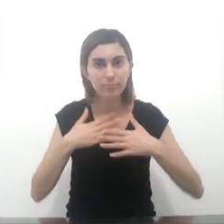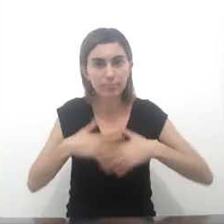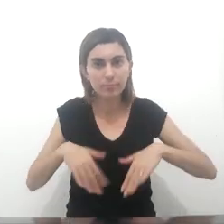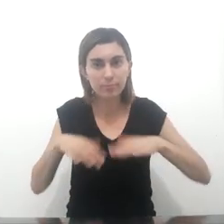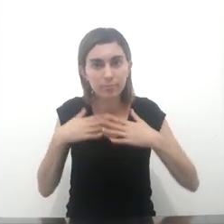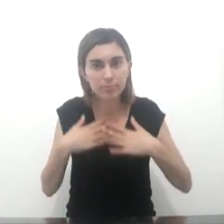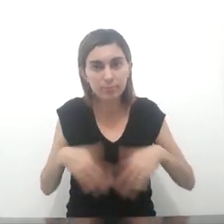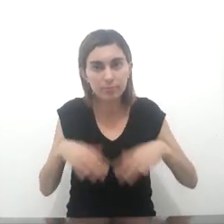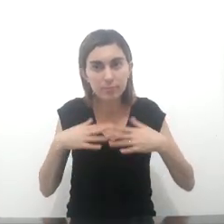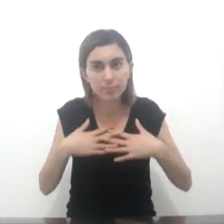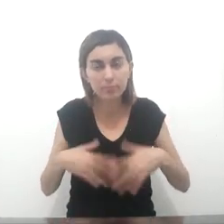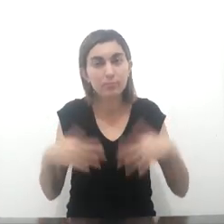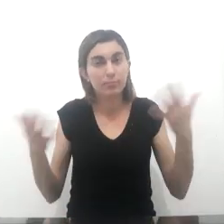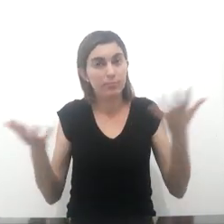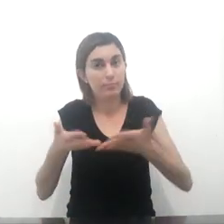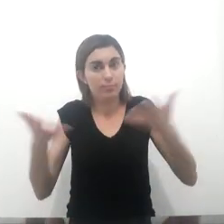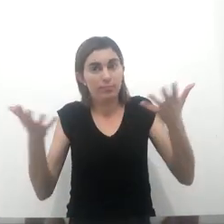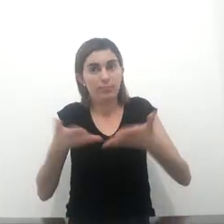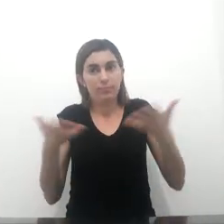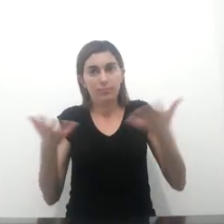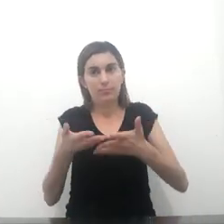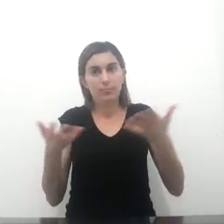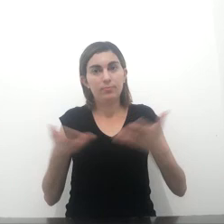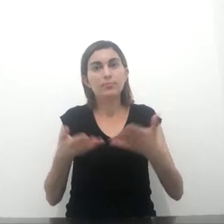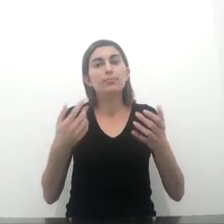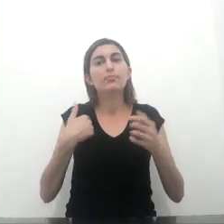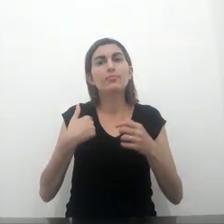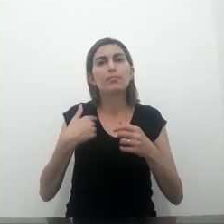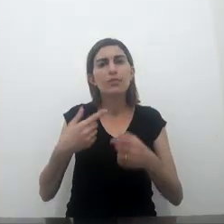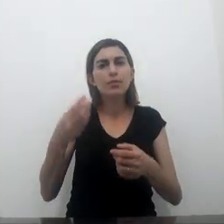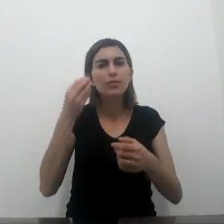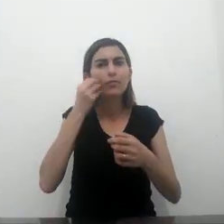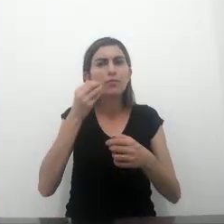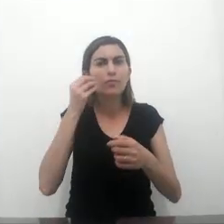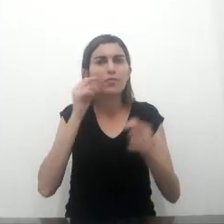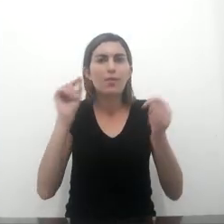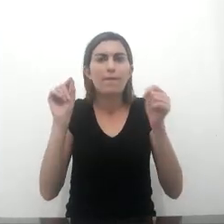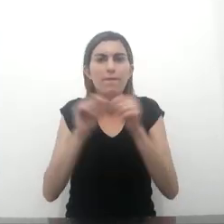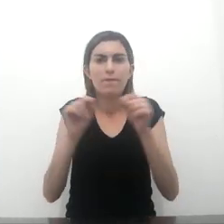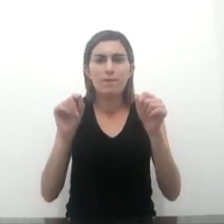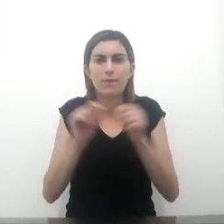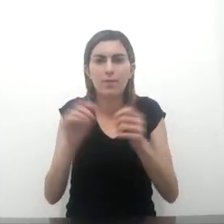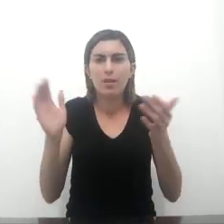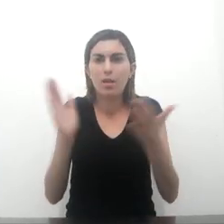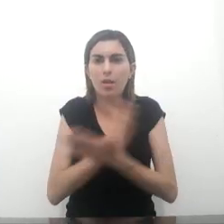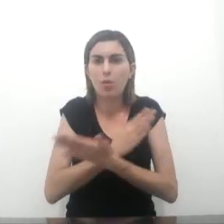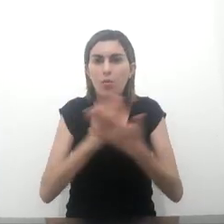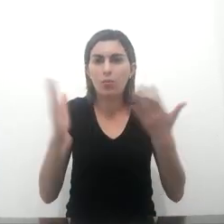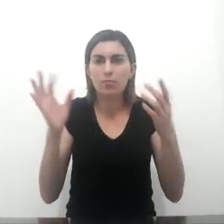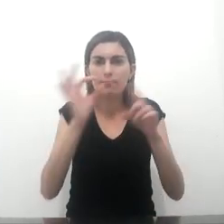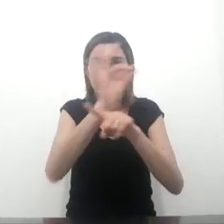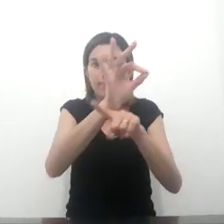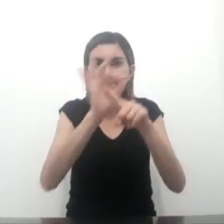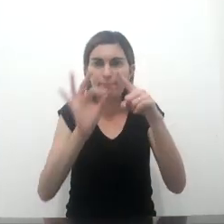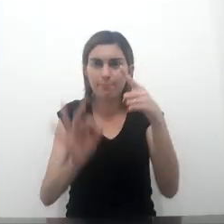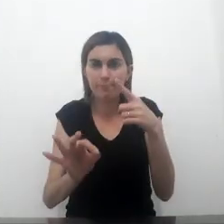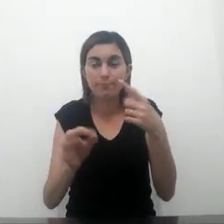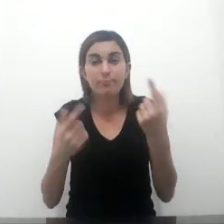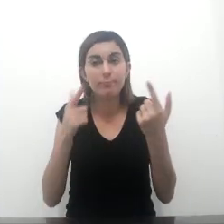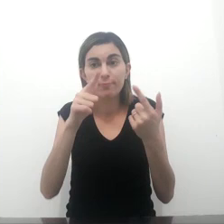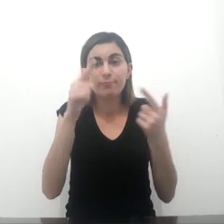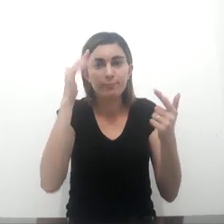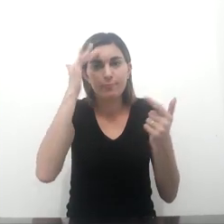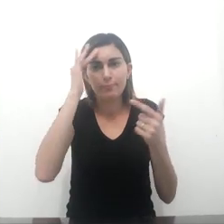Beleza? Tranquilo, tranquilo. Agora, iremos fazer algumas